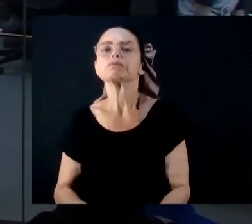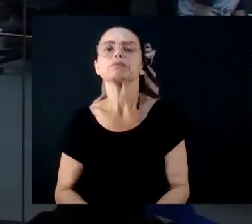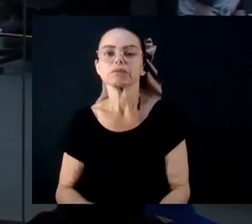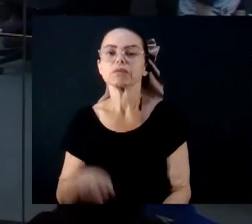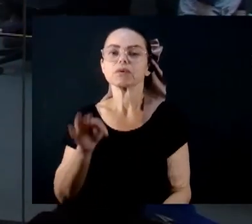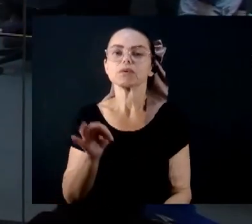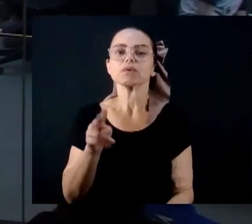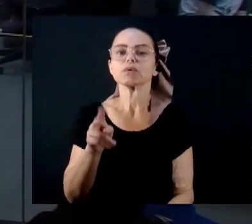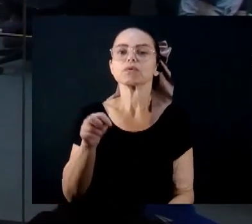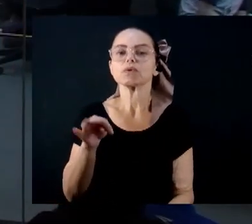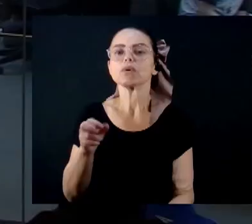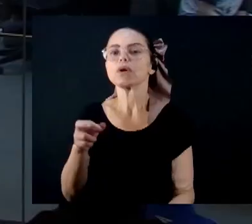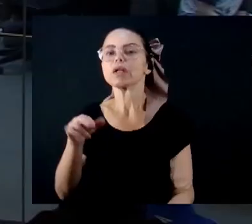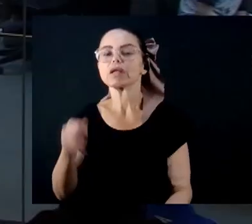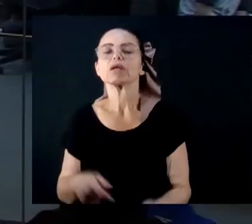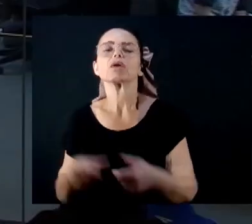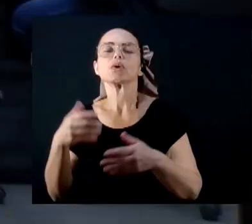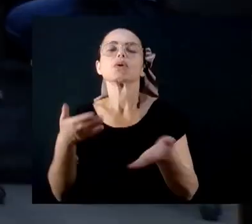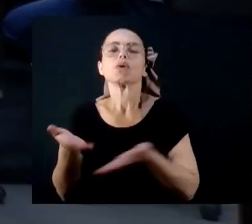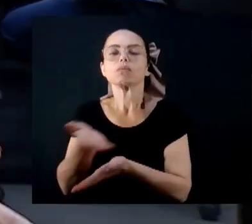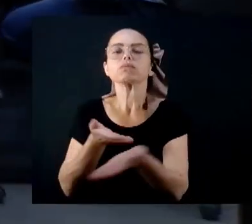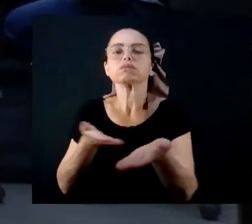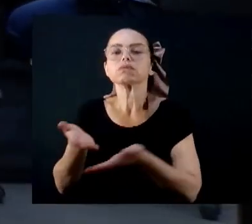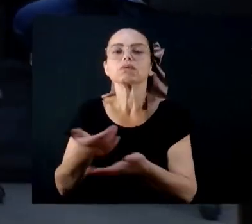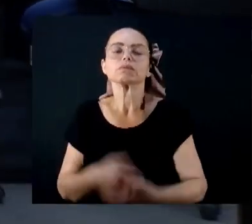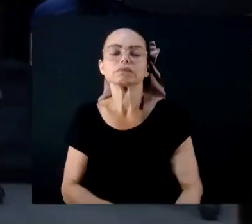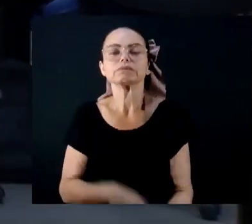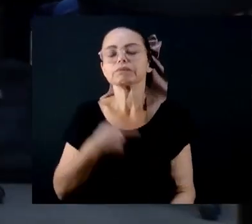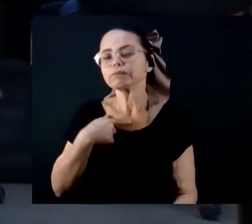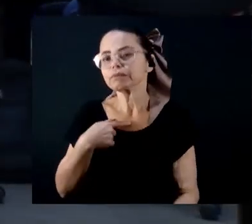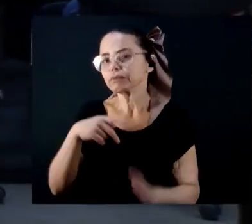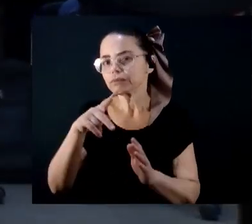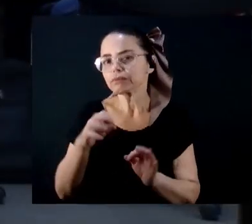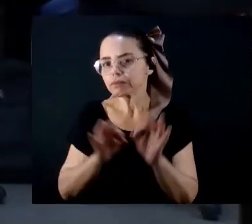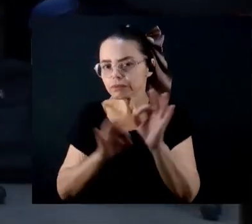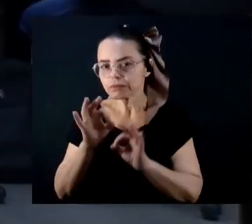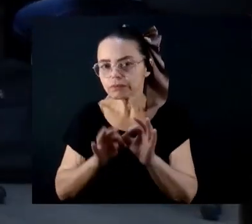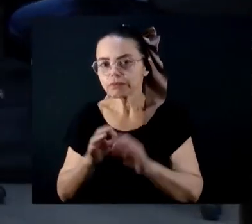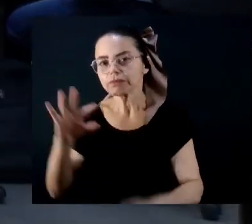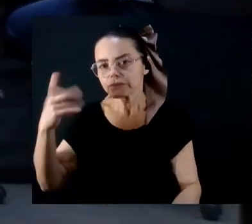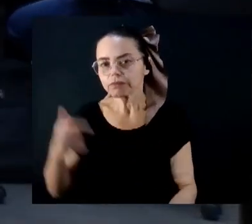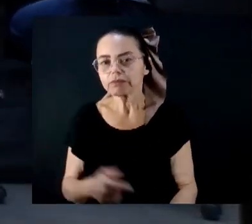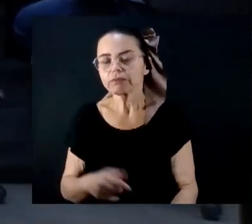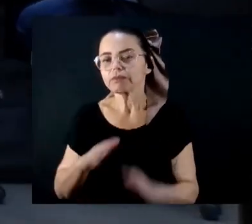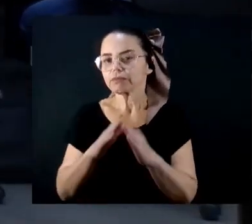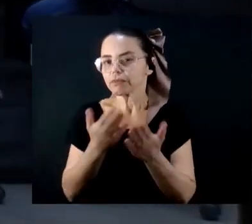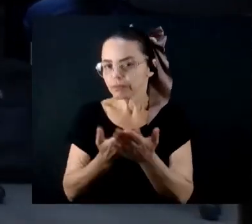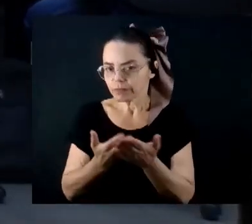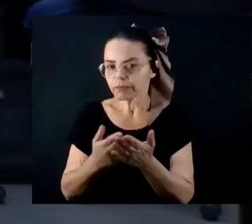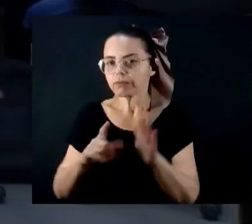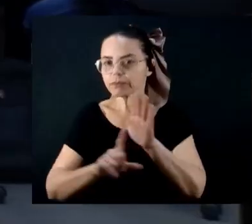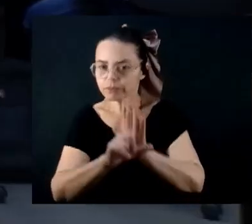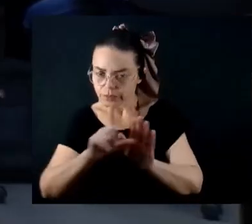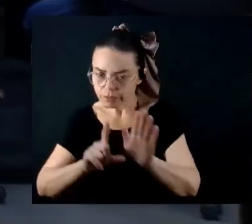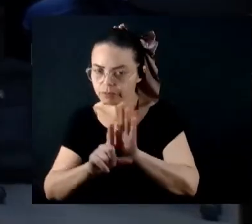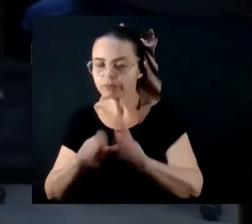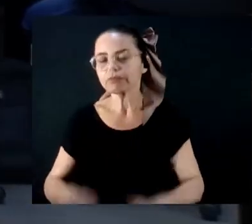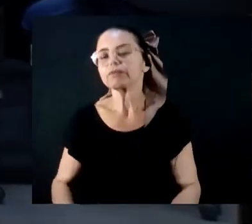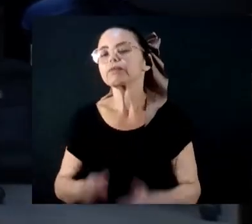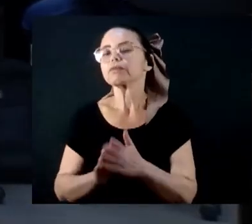Então tem sim essa troca, esse compartilhamento. O programa realizado pela Escola do Legislativo de